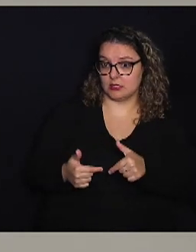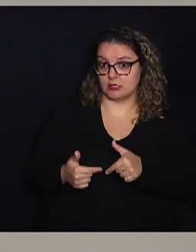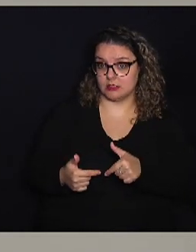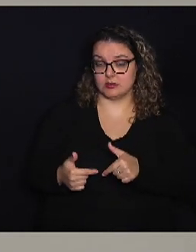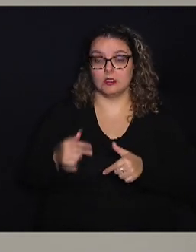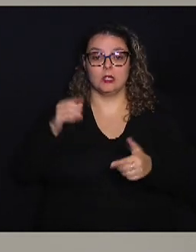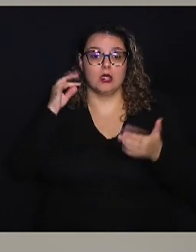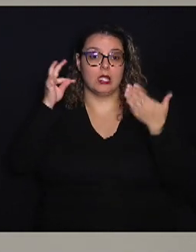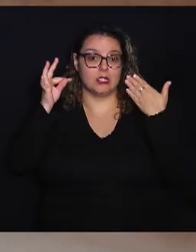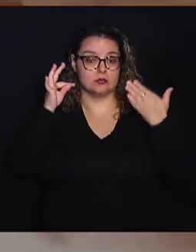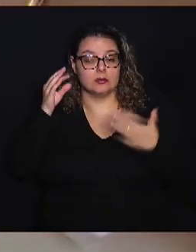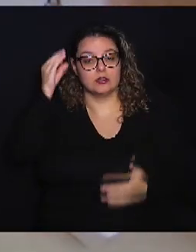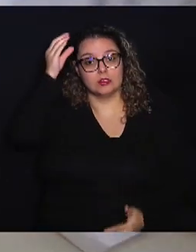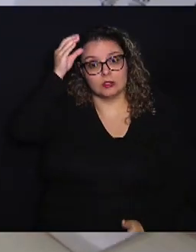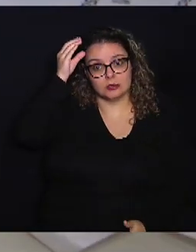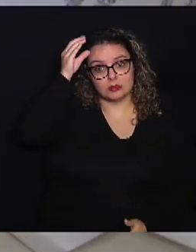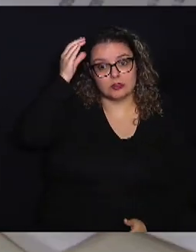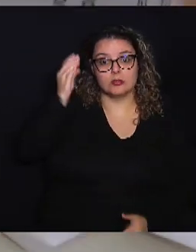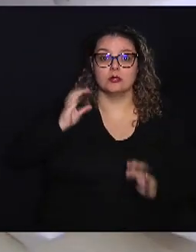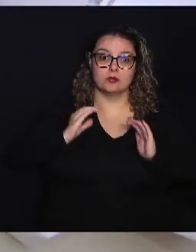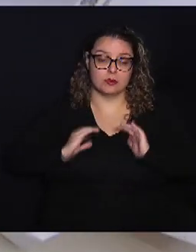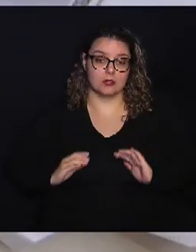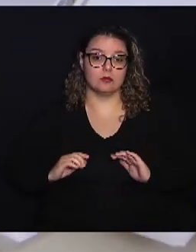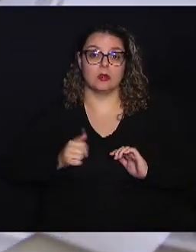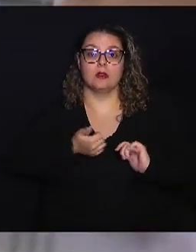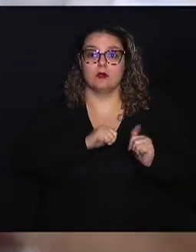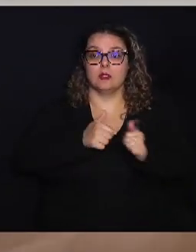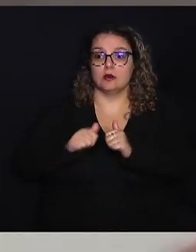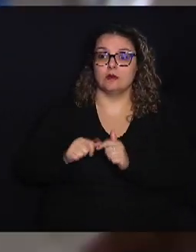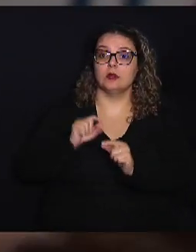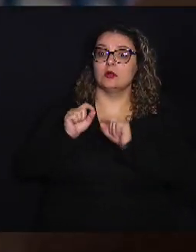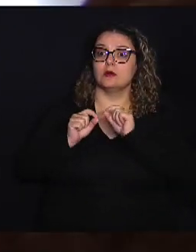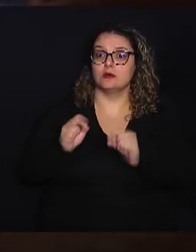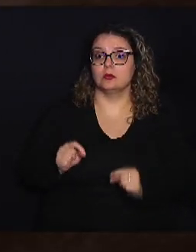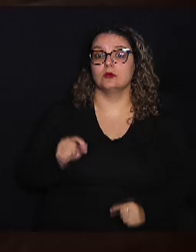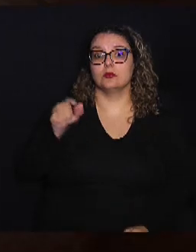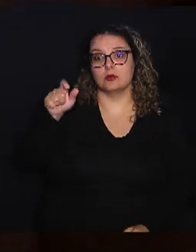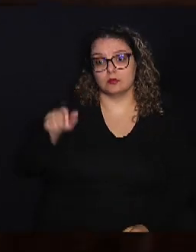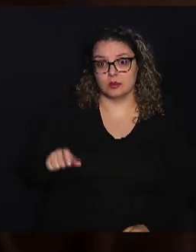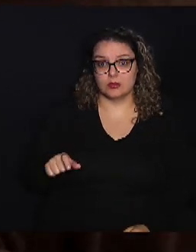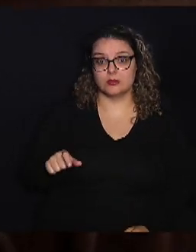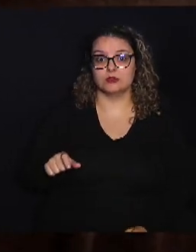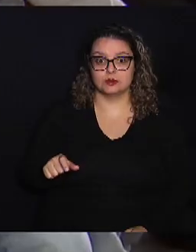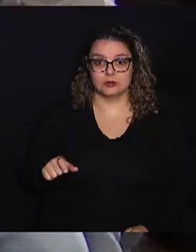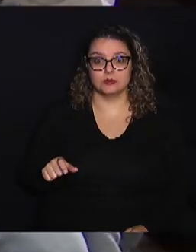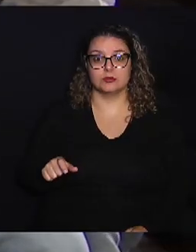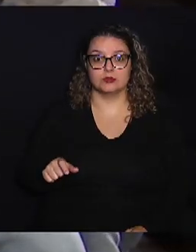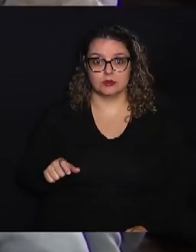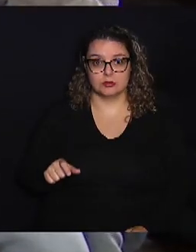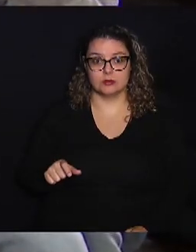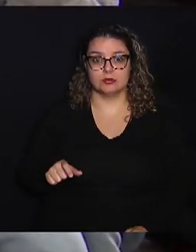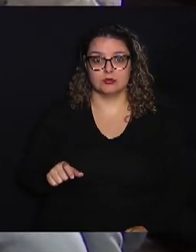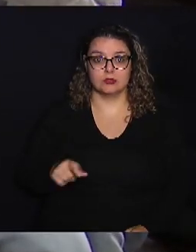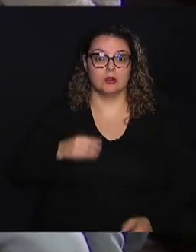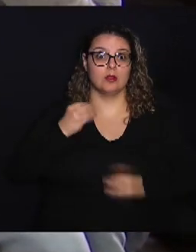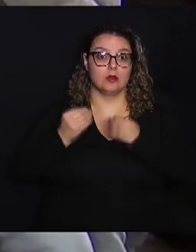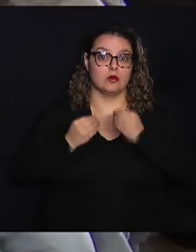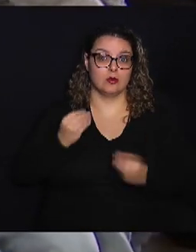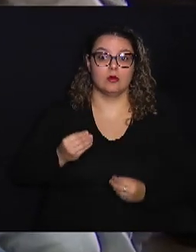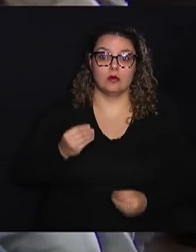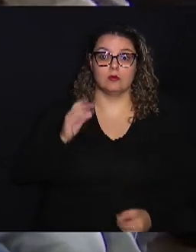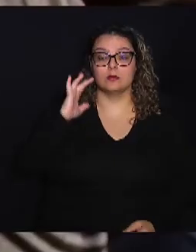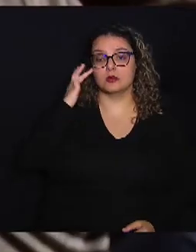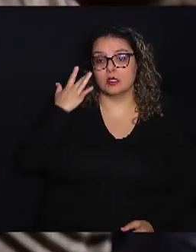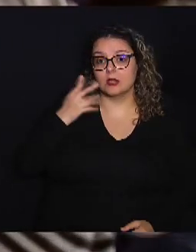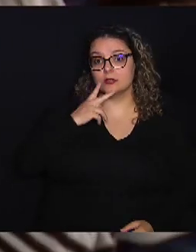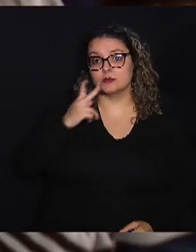terapia cognitivo-comportamental para avaliar o que aquele usuário considera, como que o usuário considera o cigarro